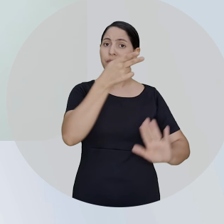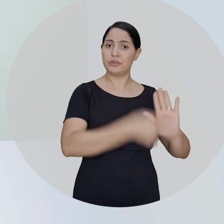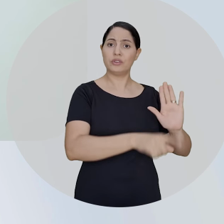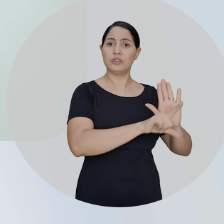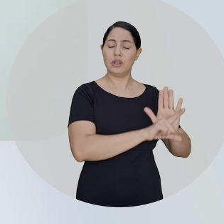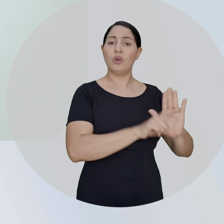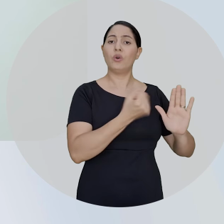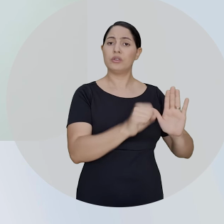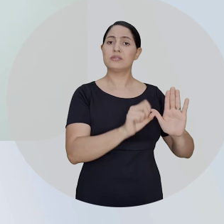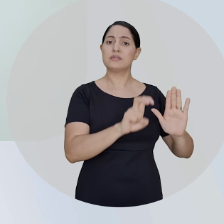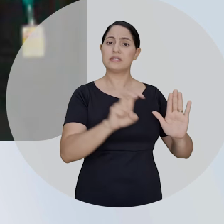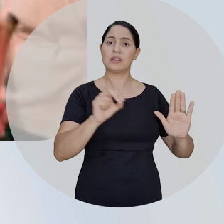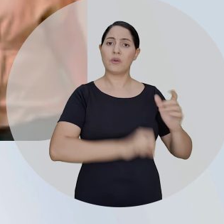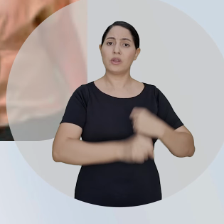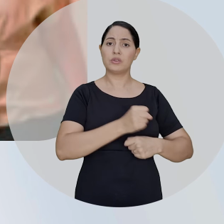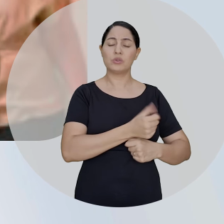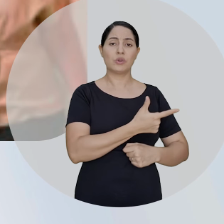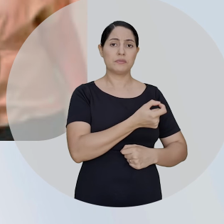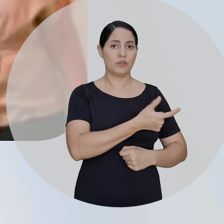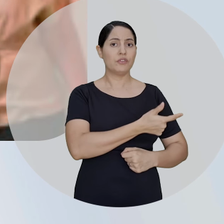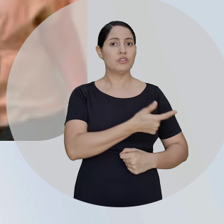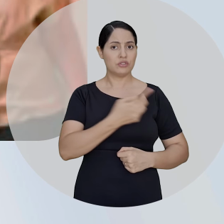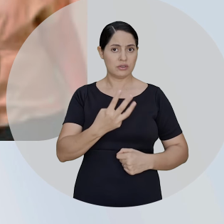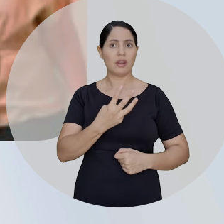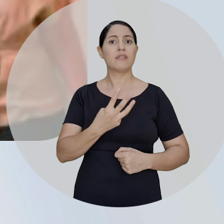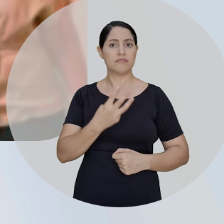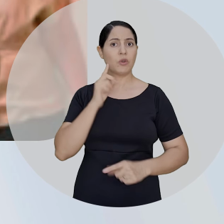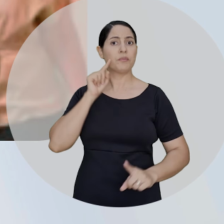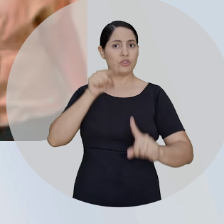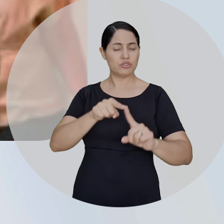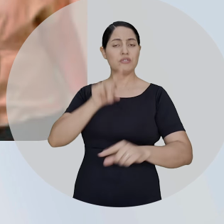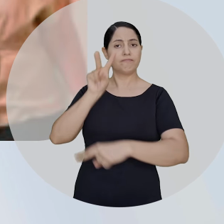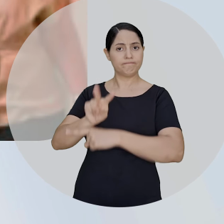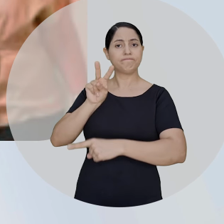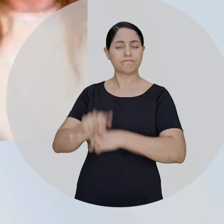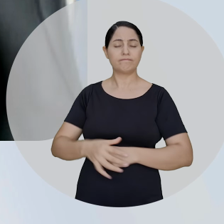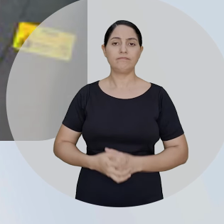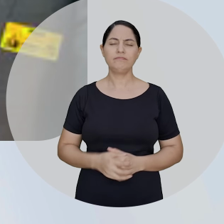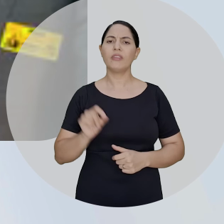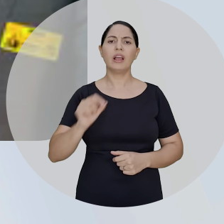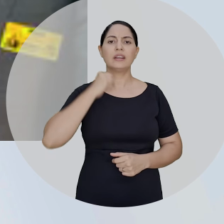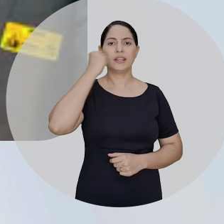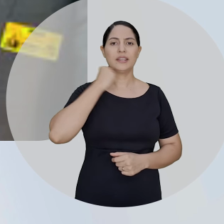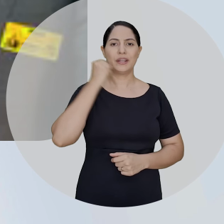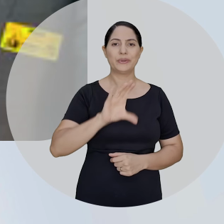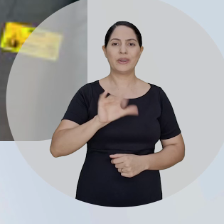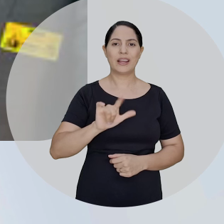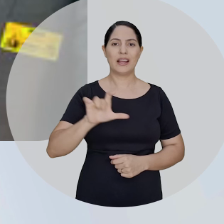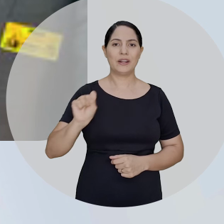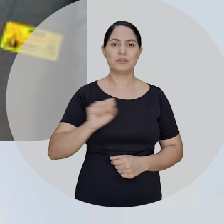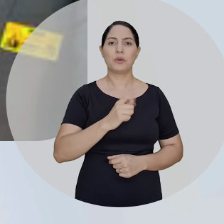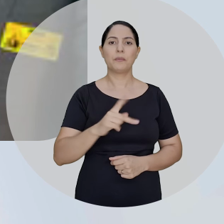legislativo 850 de 2023. O projeto de lei de autoria do senador Carlos Portinho, do Rio de